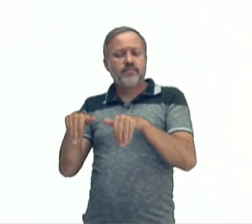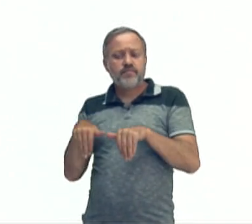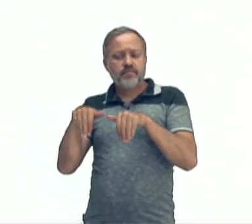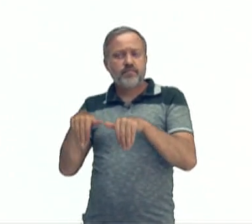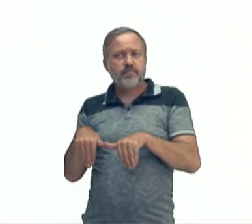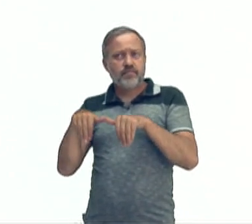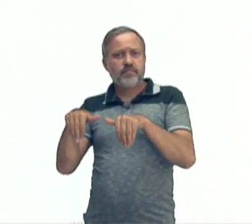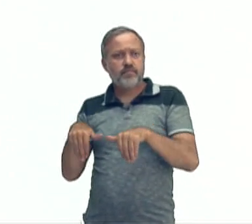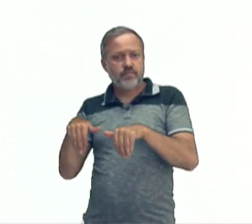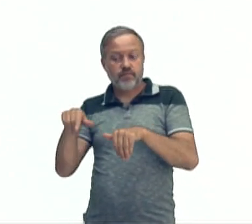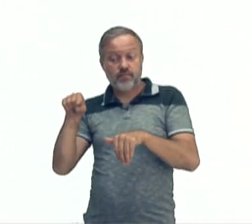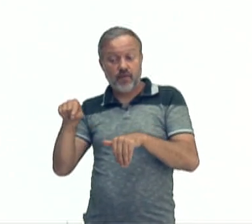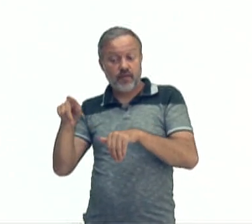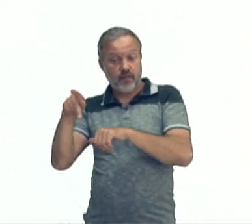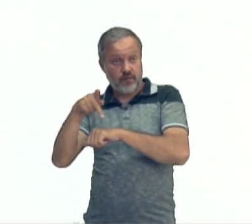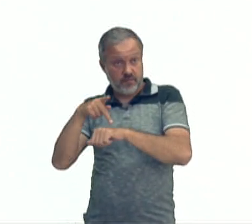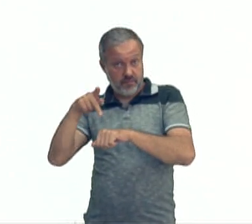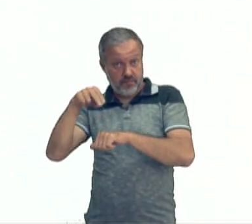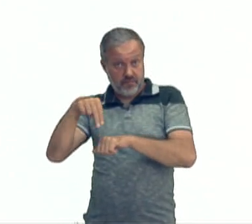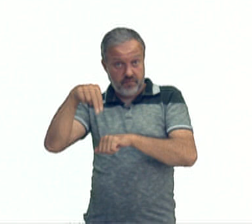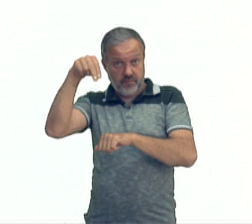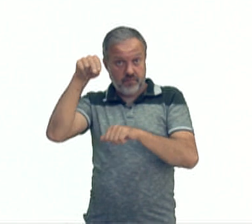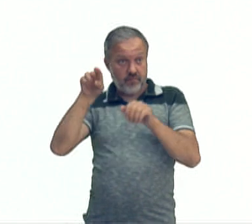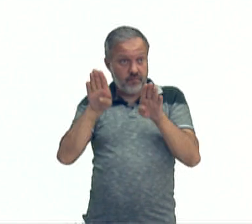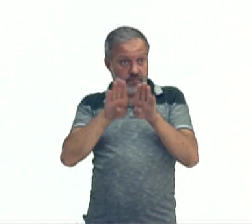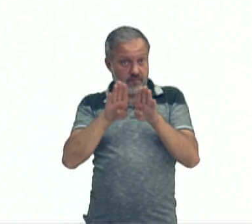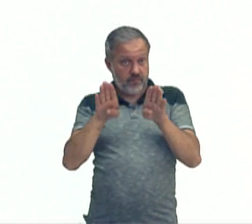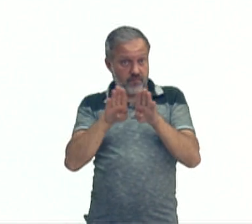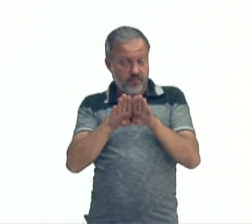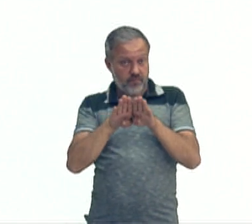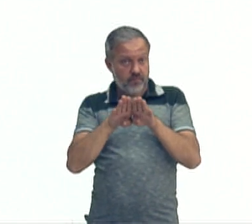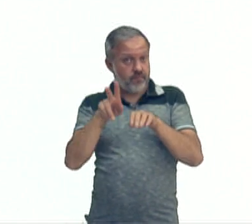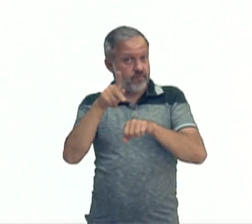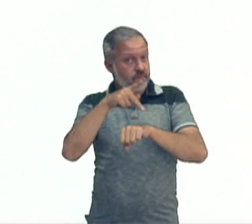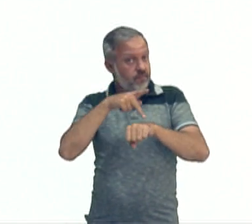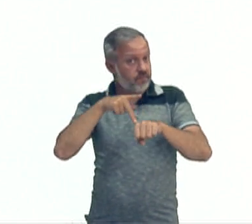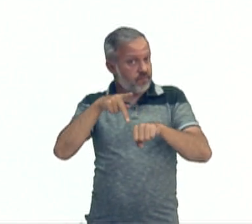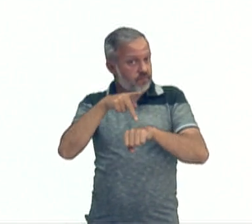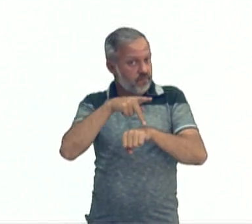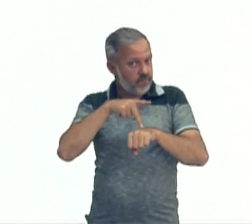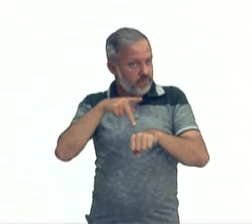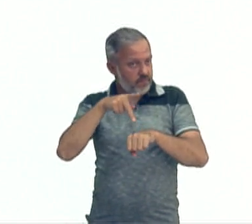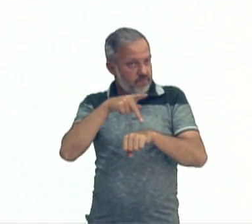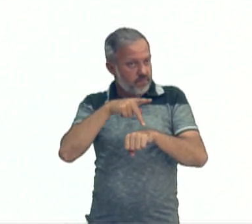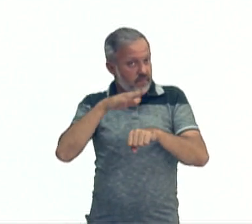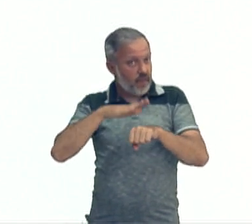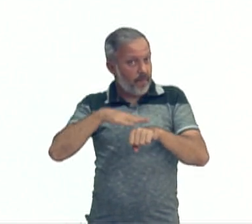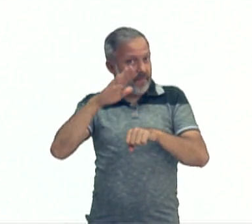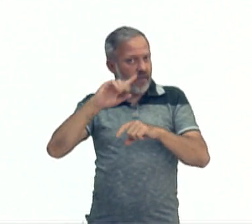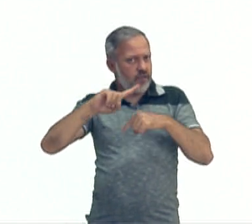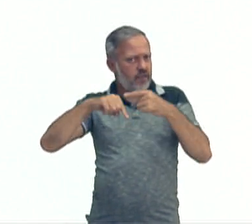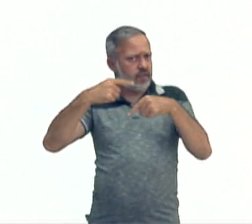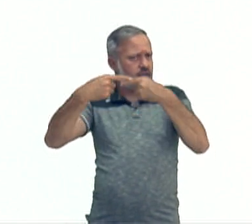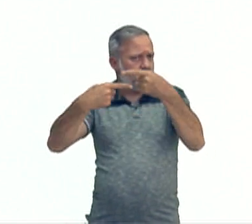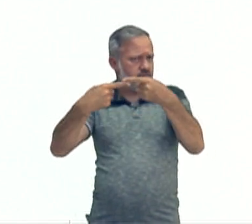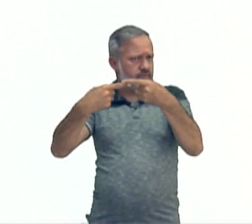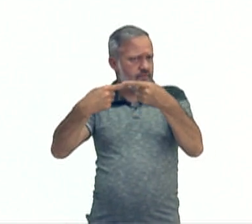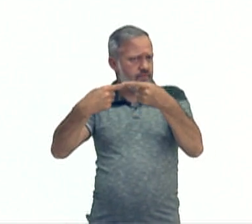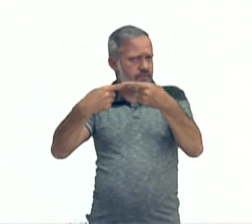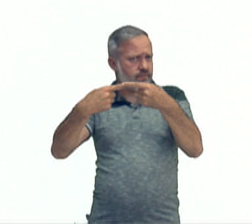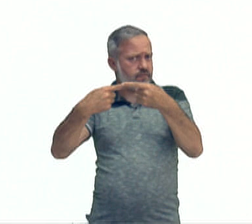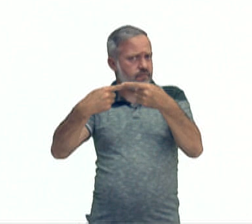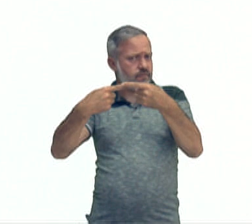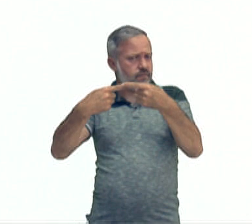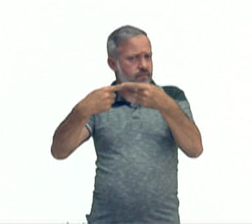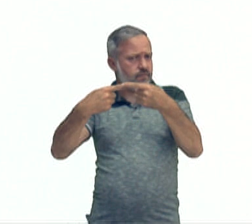o quê? Estes países, eles são aí os países mais desenvolvidos, vamos dizer assim. Sendo os